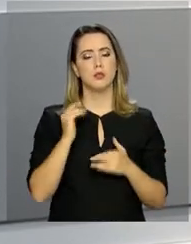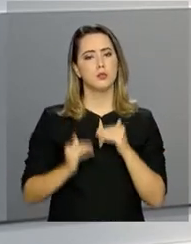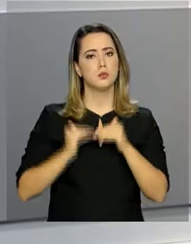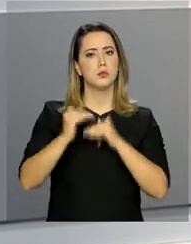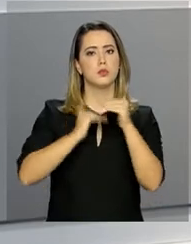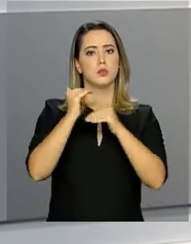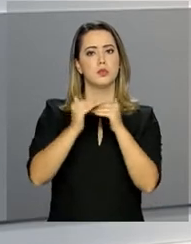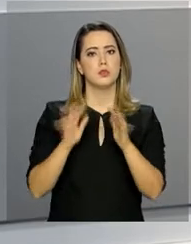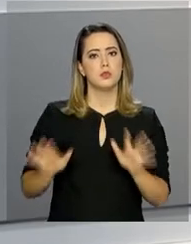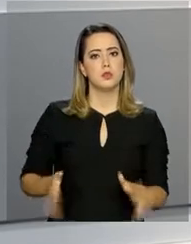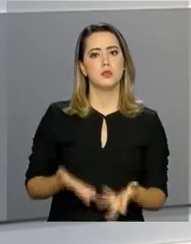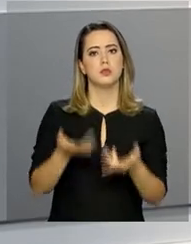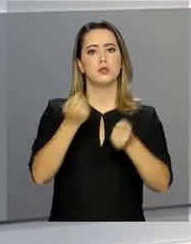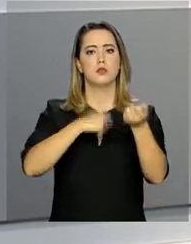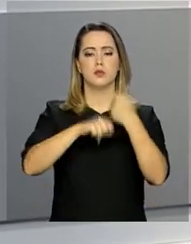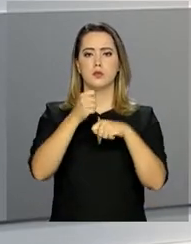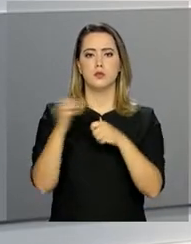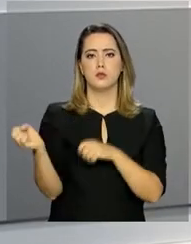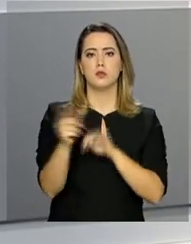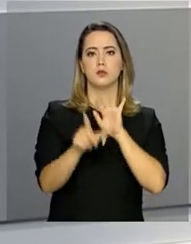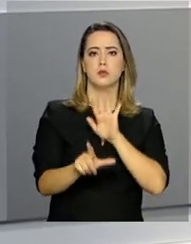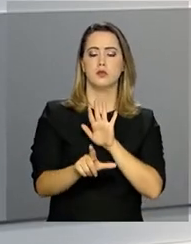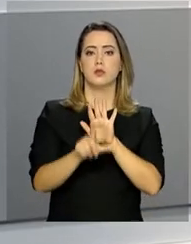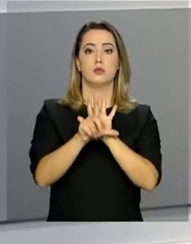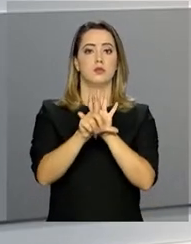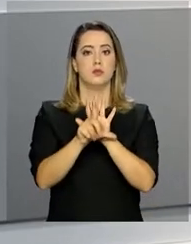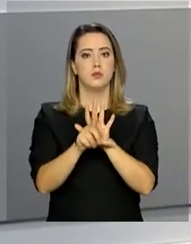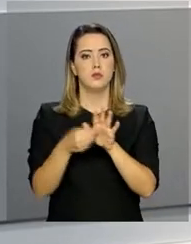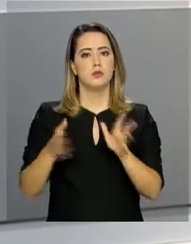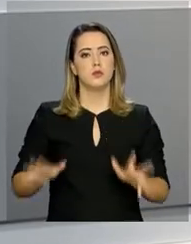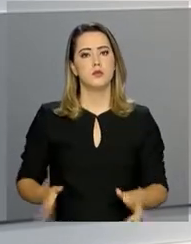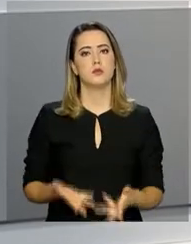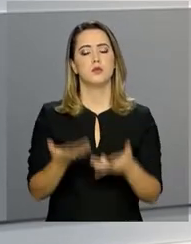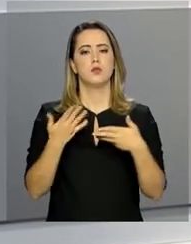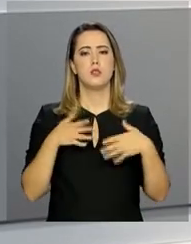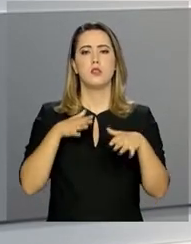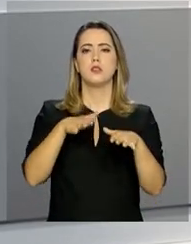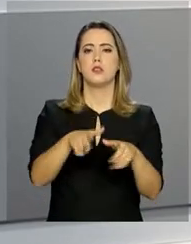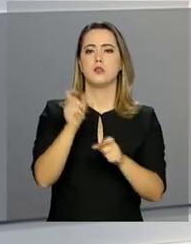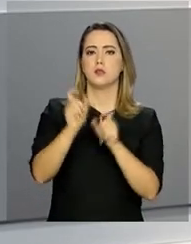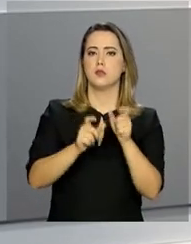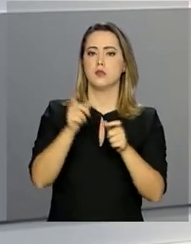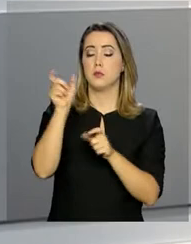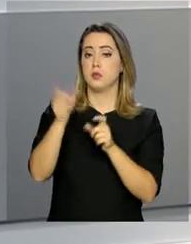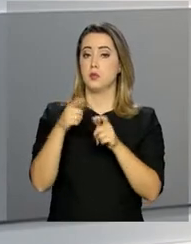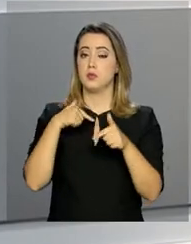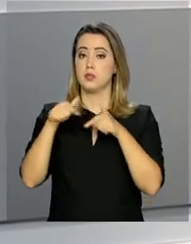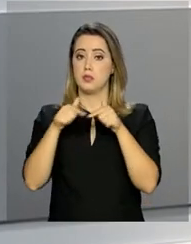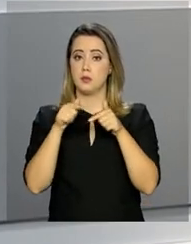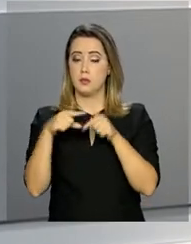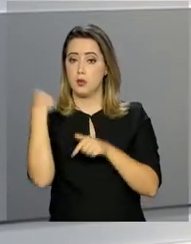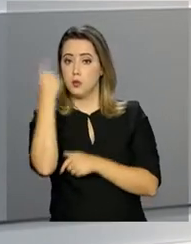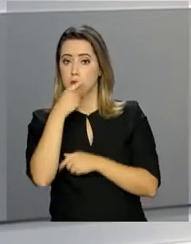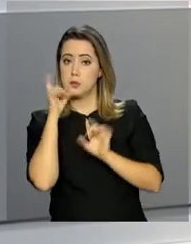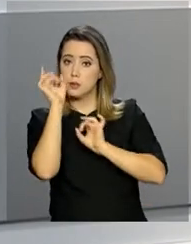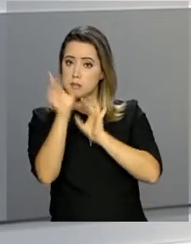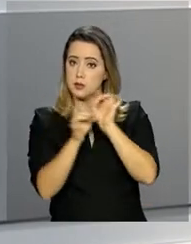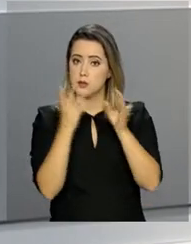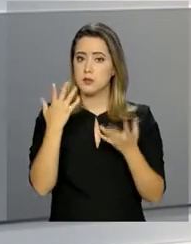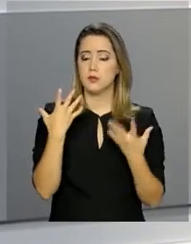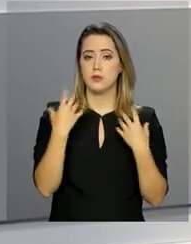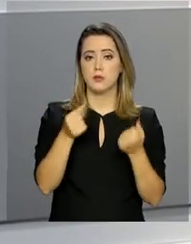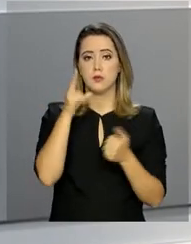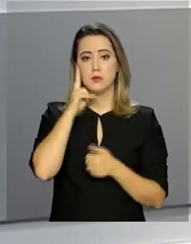aumentar e aquecer a economia, a modernização trabalhista vai inserir no mercado formal brasileiros que querem fazer jornadas